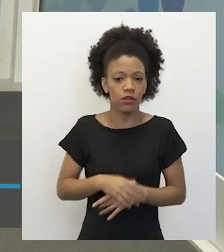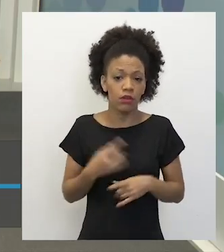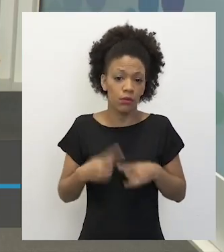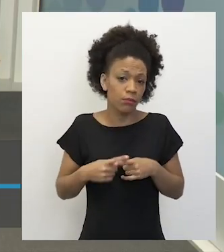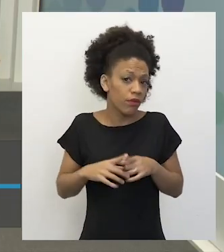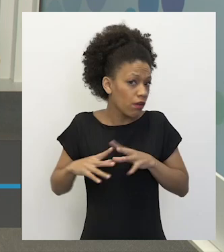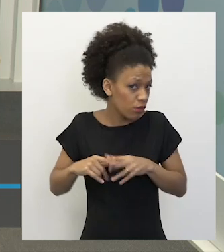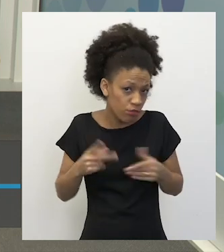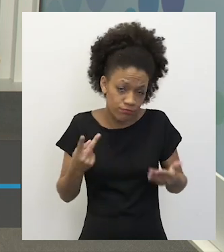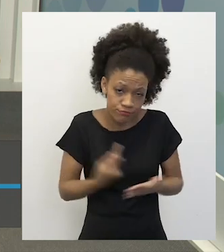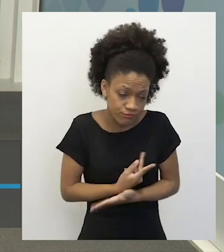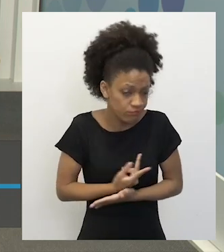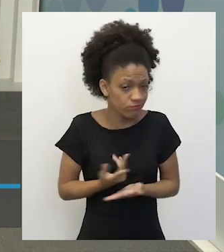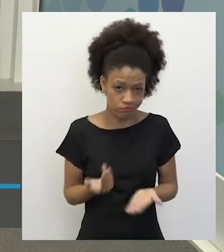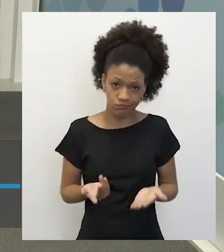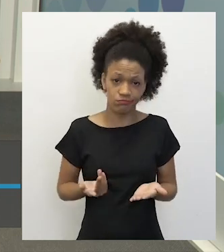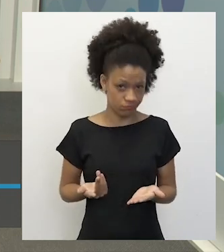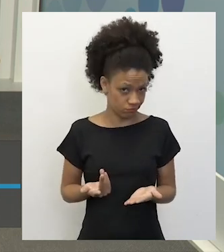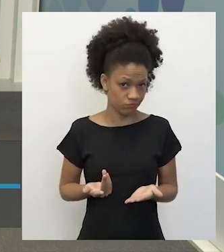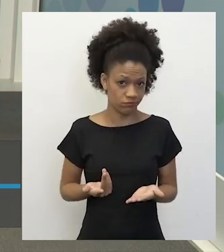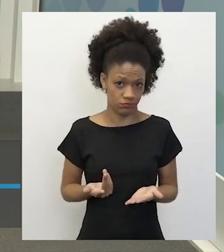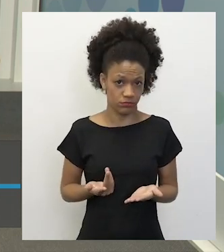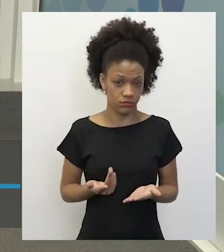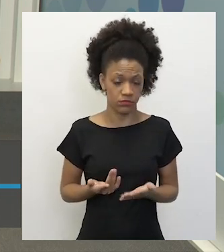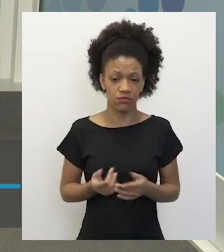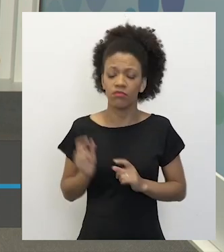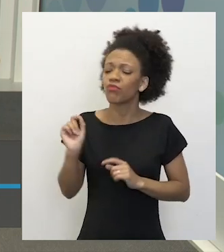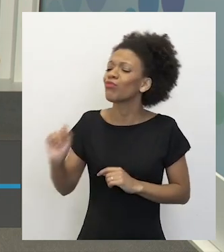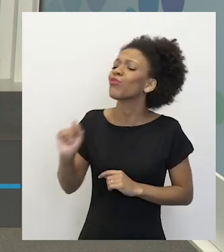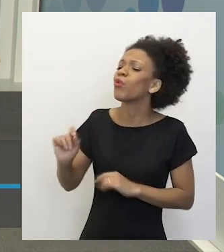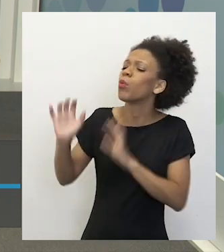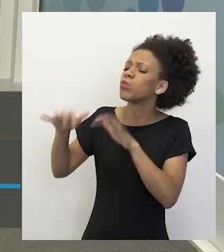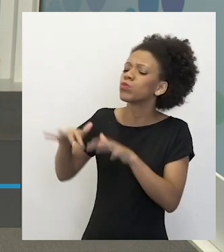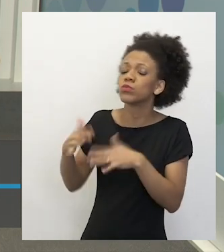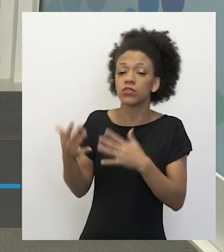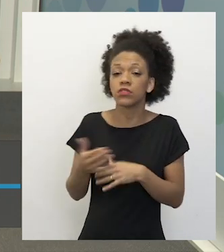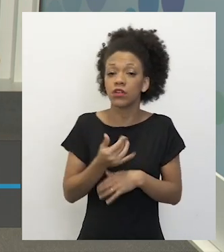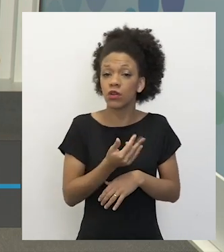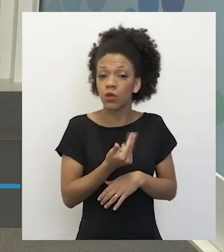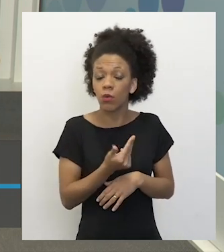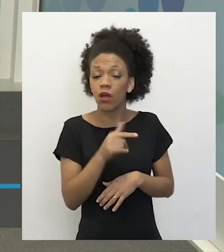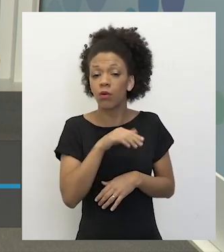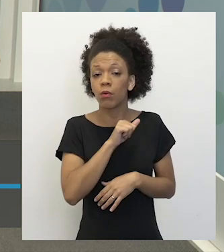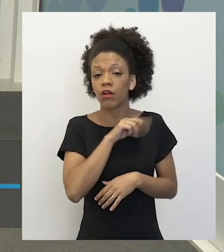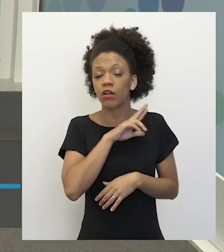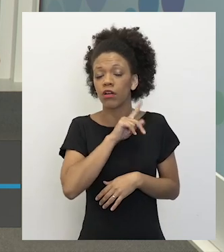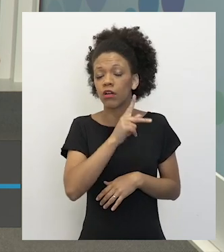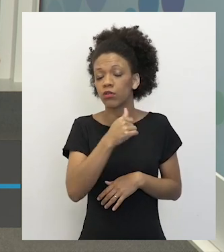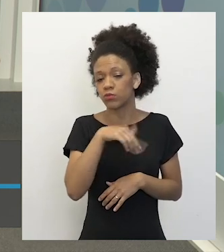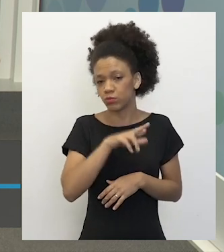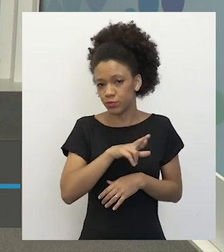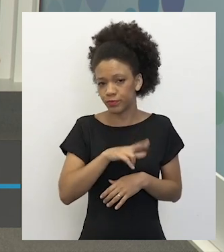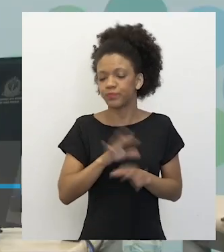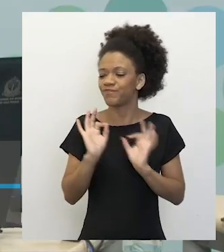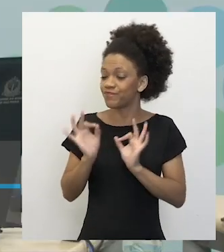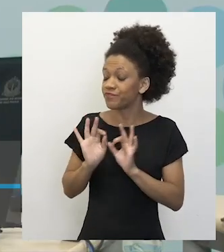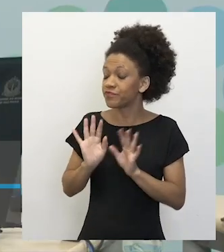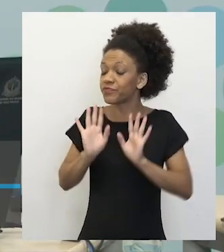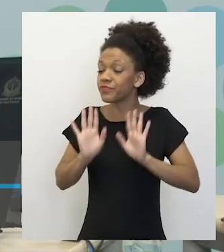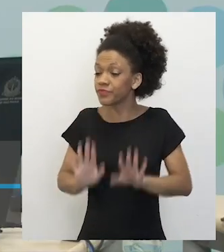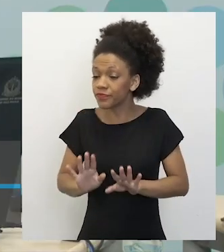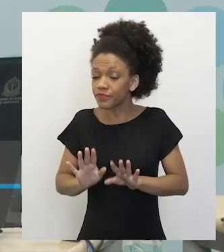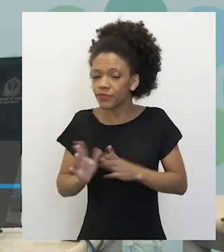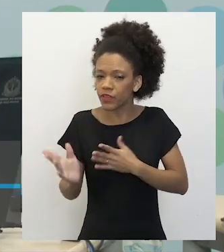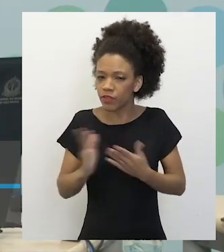errados. Exatamente, todos estavam errados. A questão era saber de onde vem essa chuva, igual o Arthur colocou aqui. Né? Exatamente. Aí, meus amores,